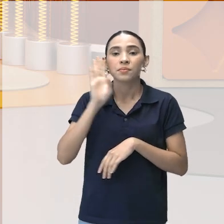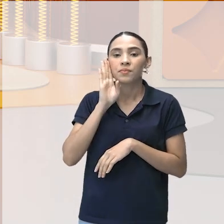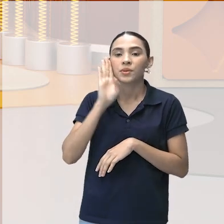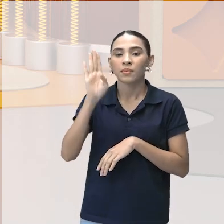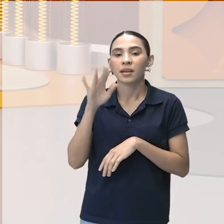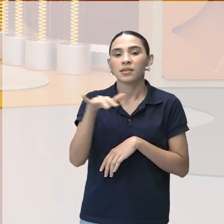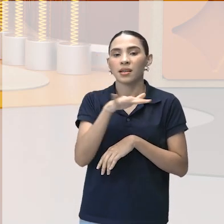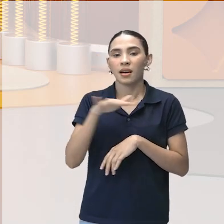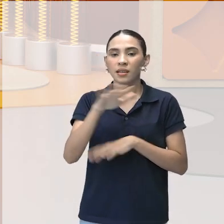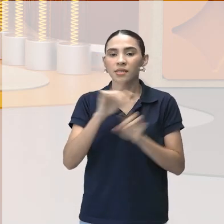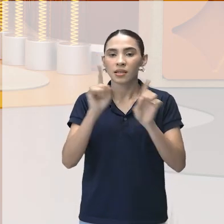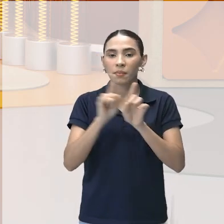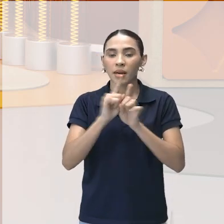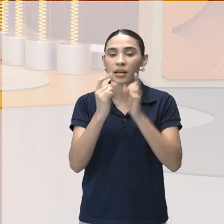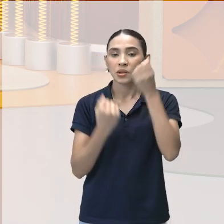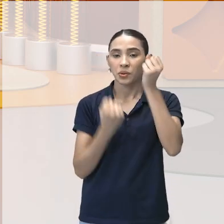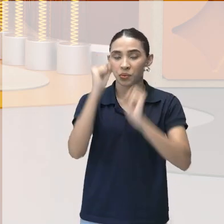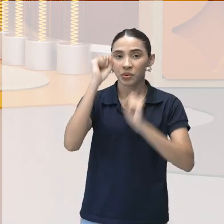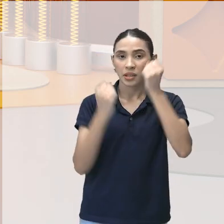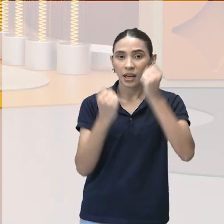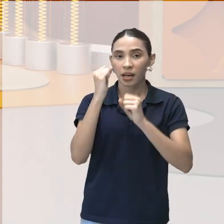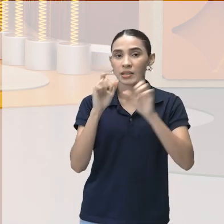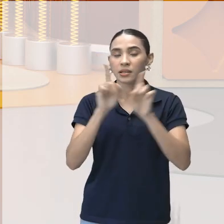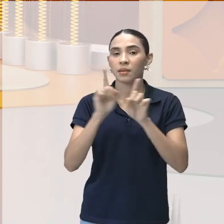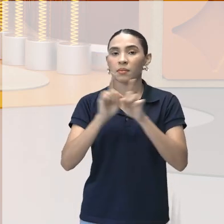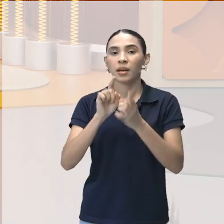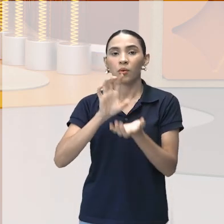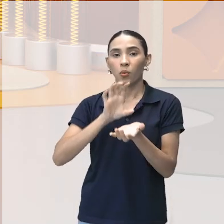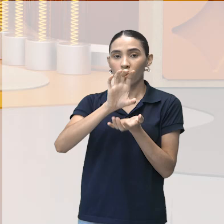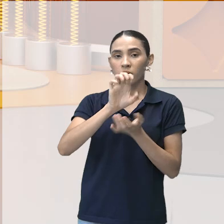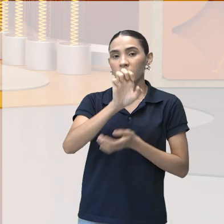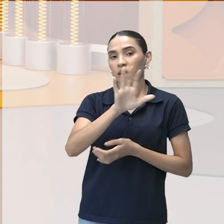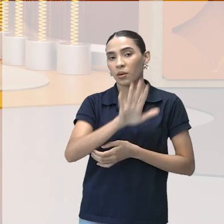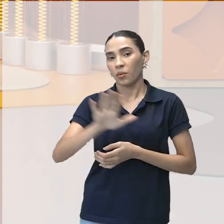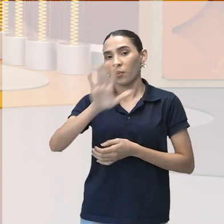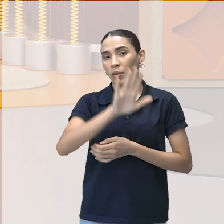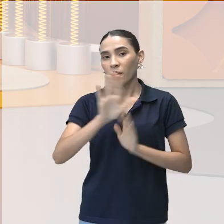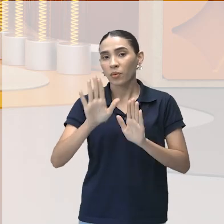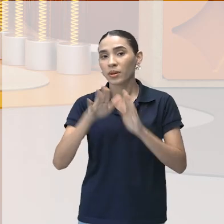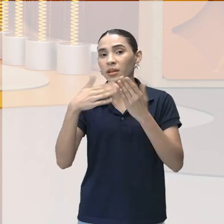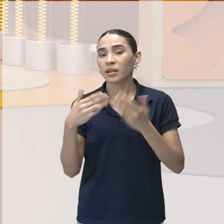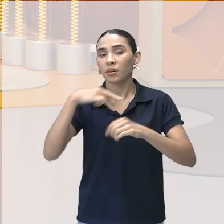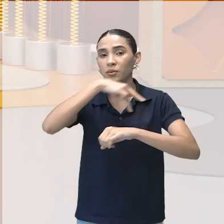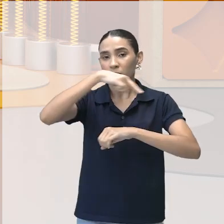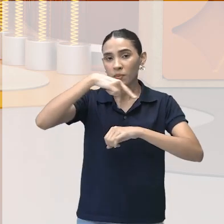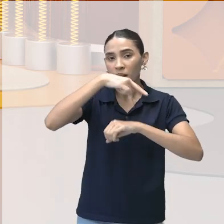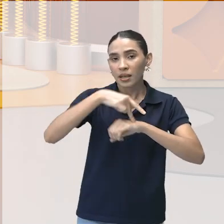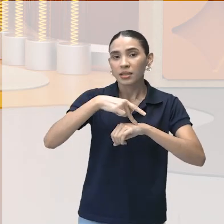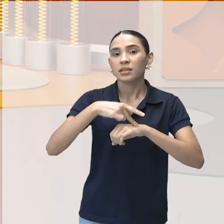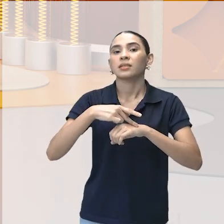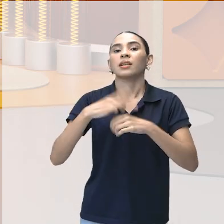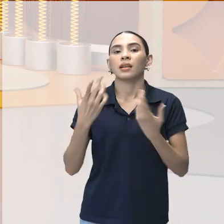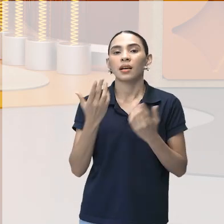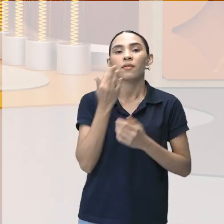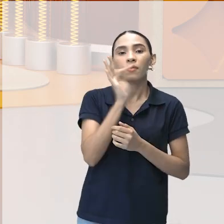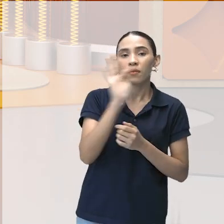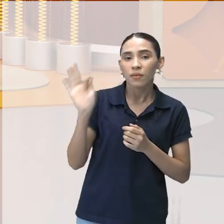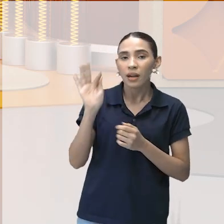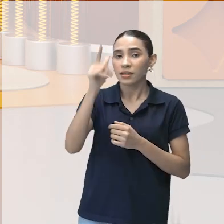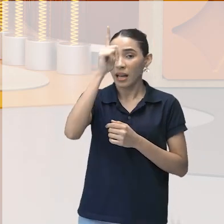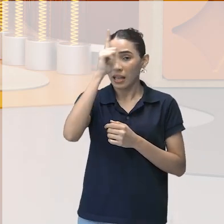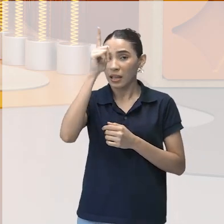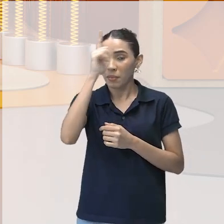principais regiões industriais do continente europeu. E esses países, né, Reino Unido, França, Alemanha